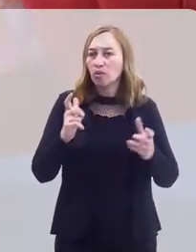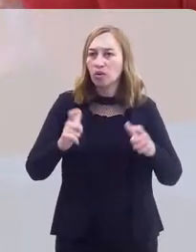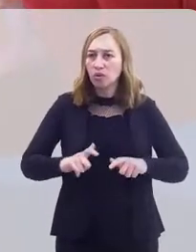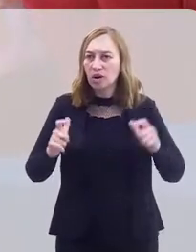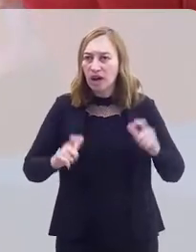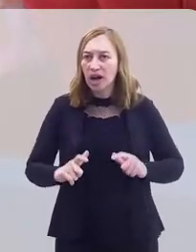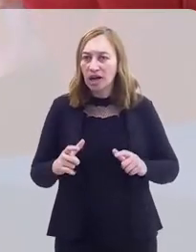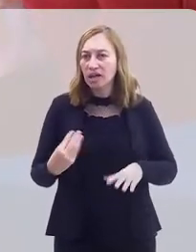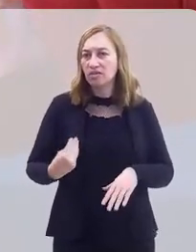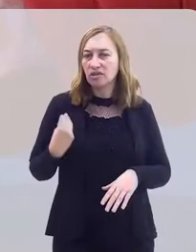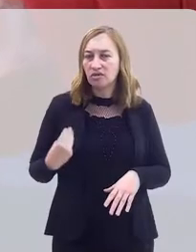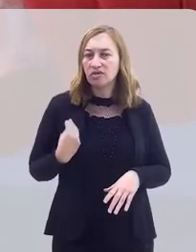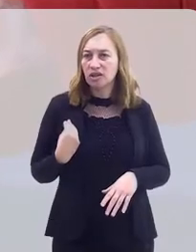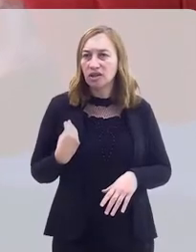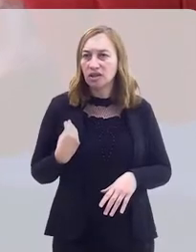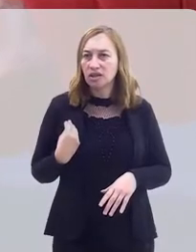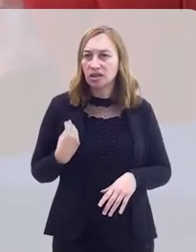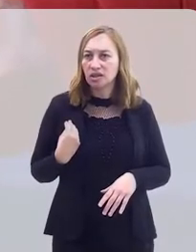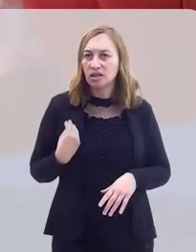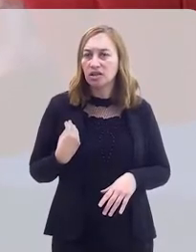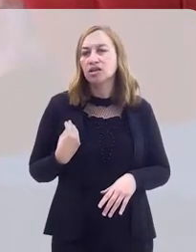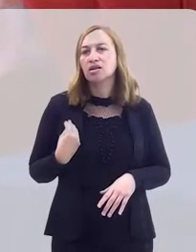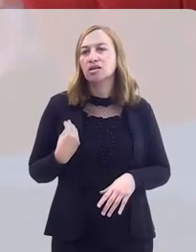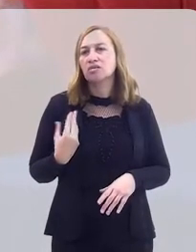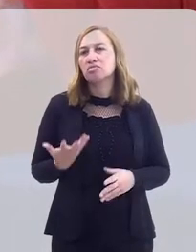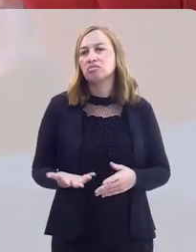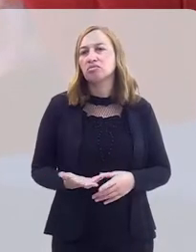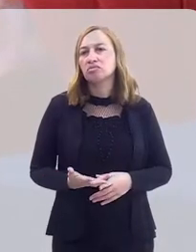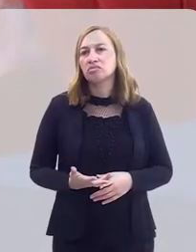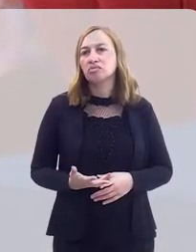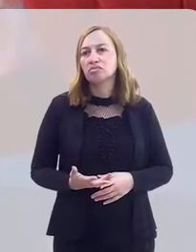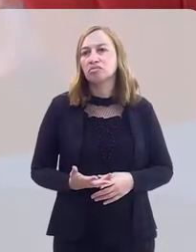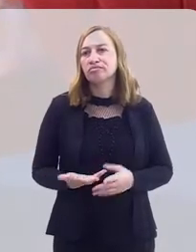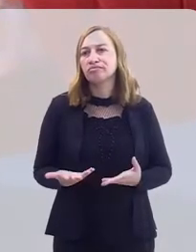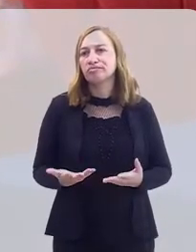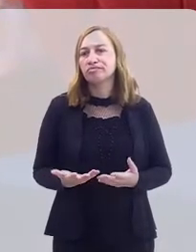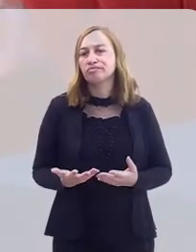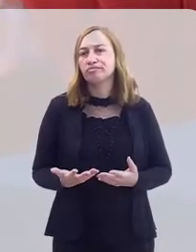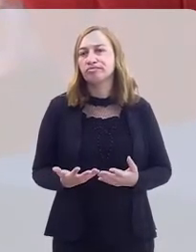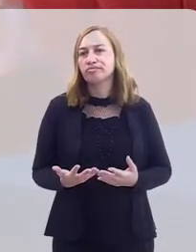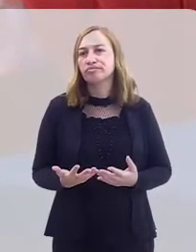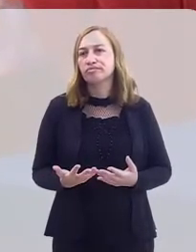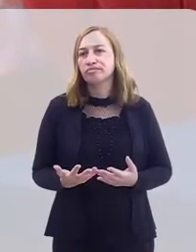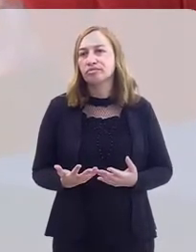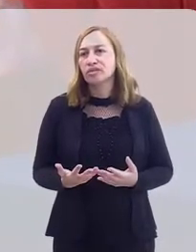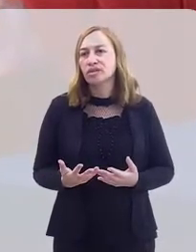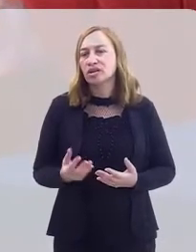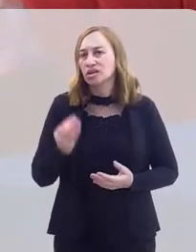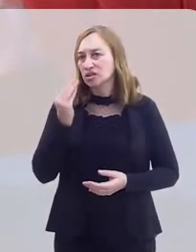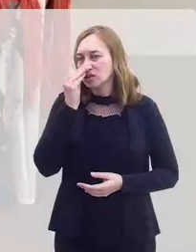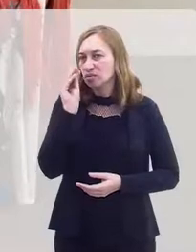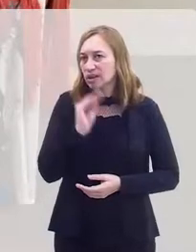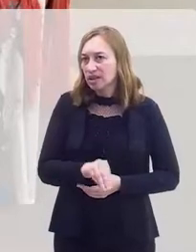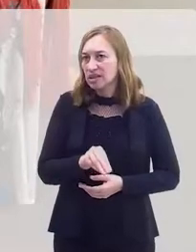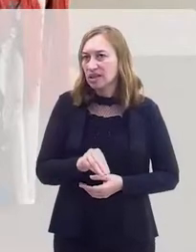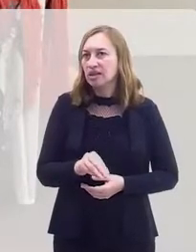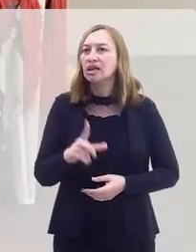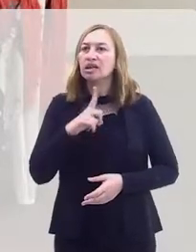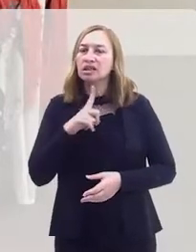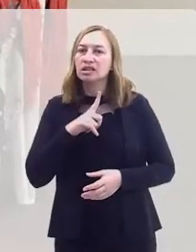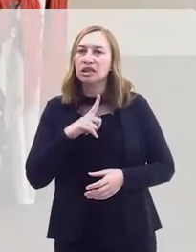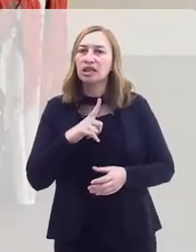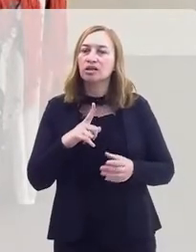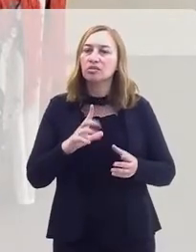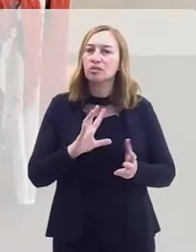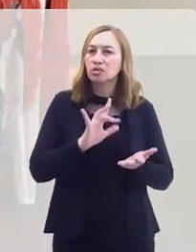ali onde eles estavam, no local, eles eram mal vistos, né? Tá, mas então,